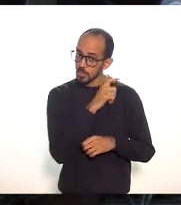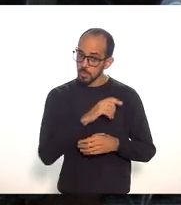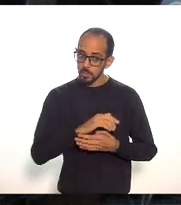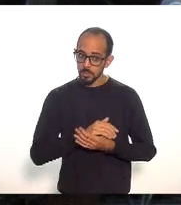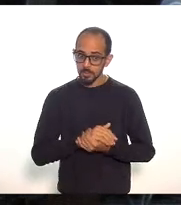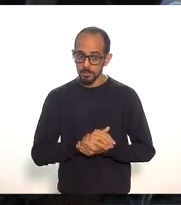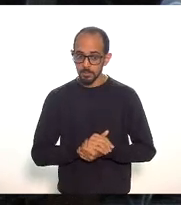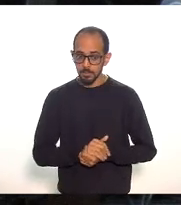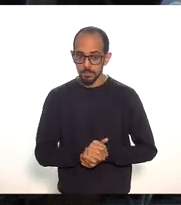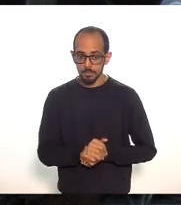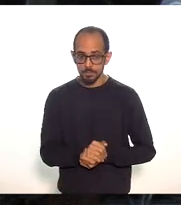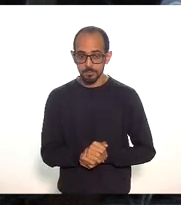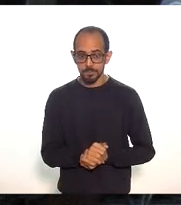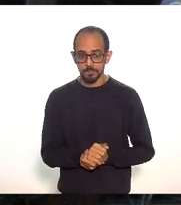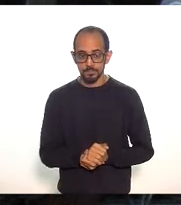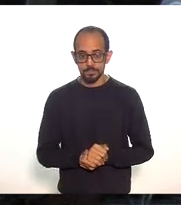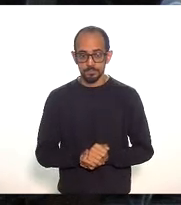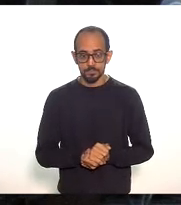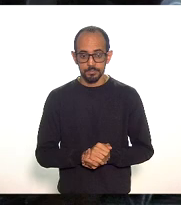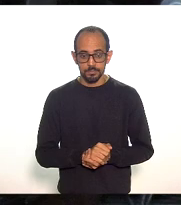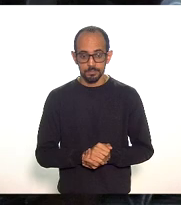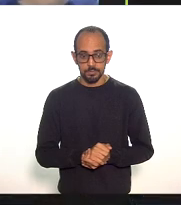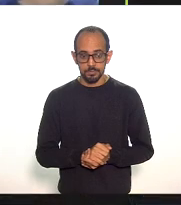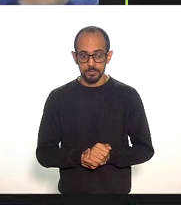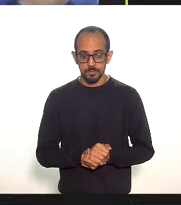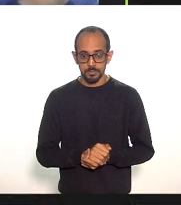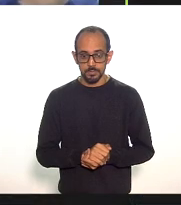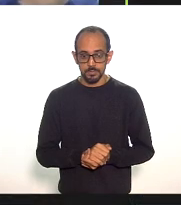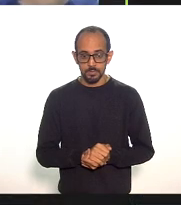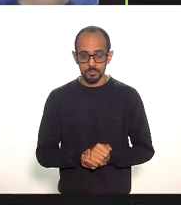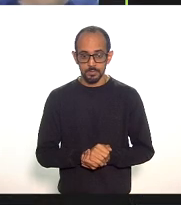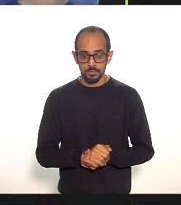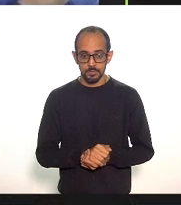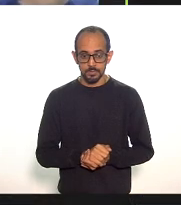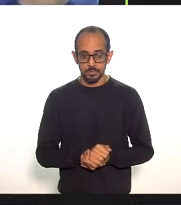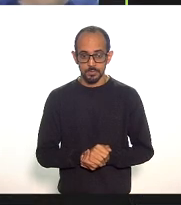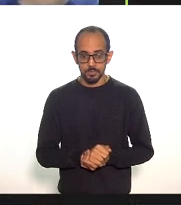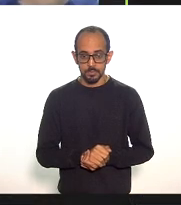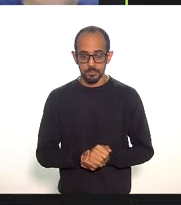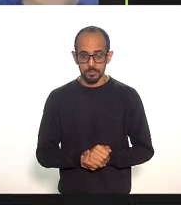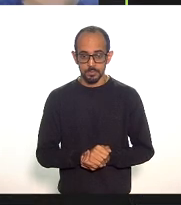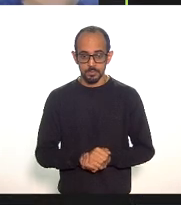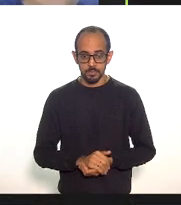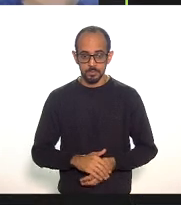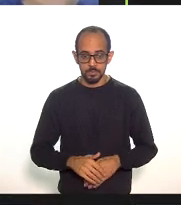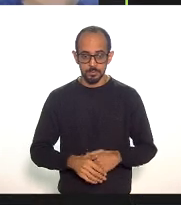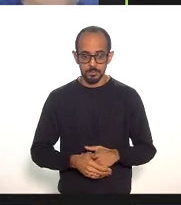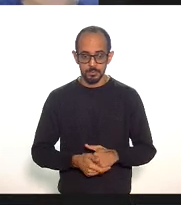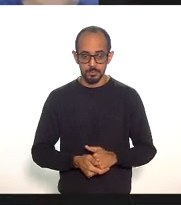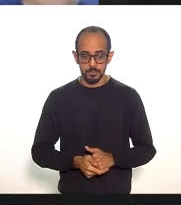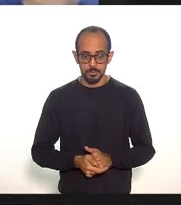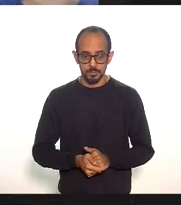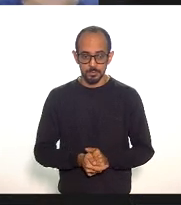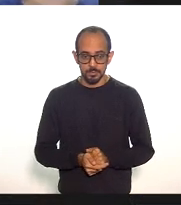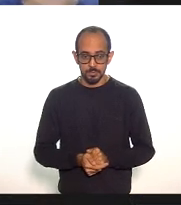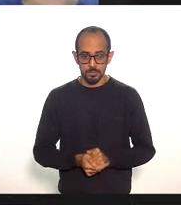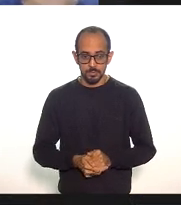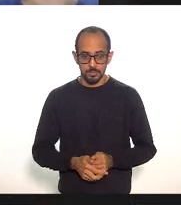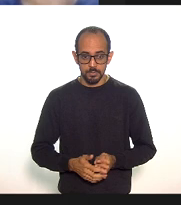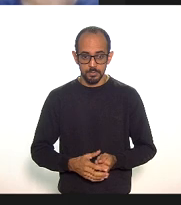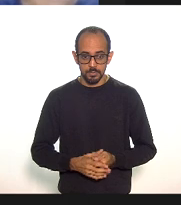nominal, Samuel. Mas a minha internet está falhando muito, eu queria votar logo para... Então pode consignar seu voto,